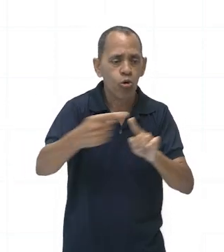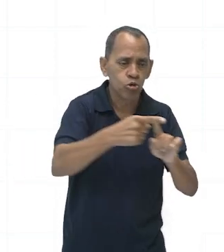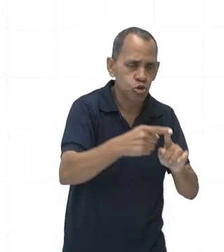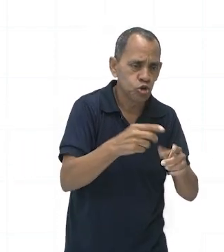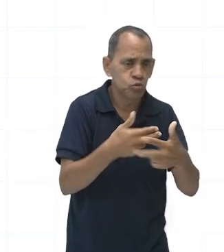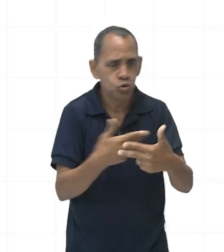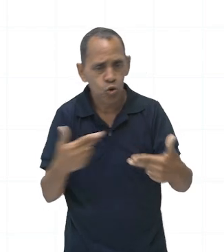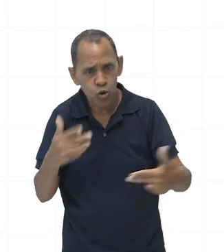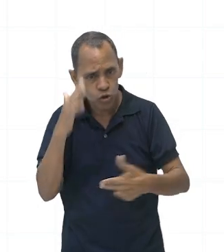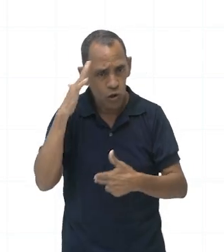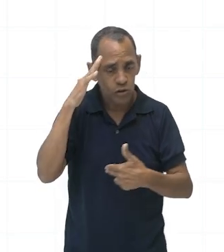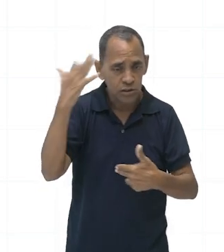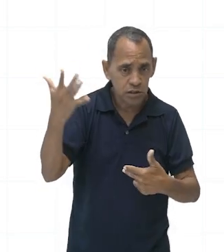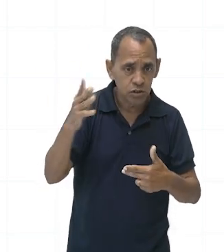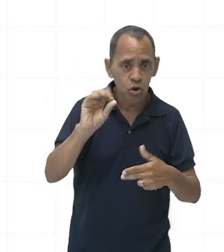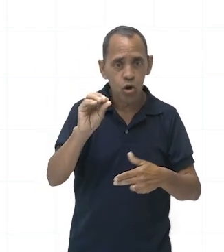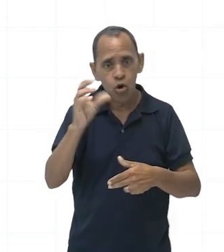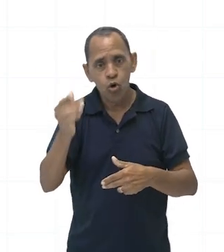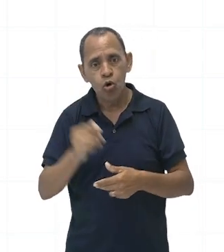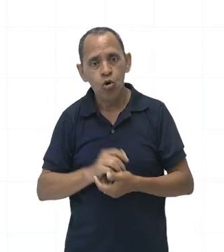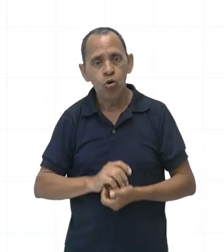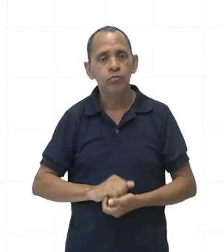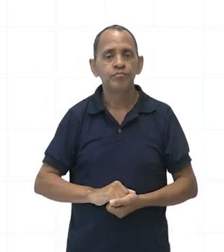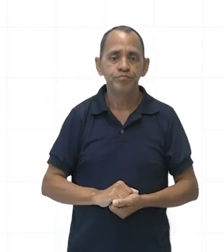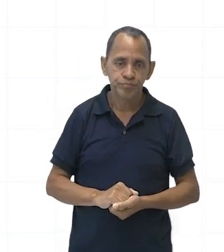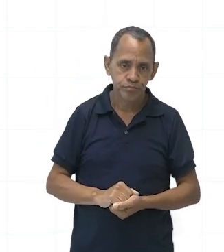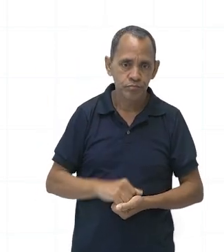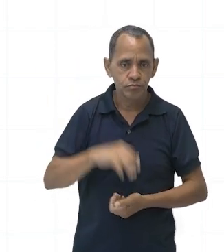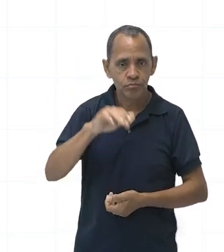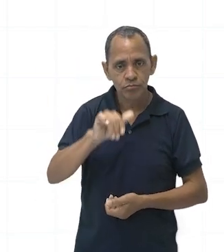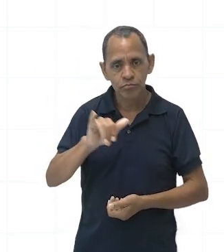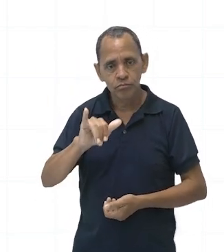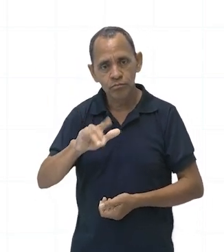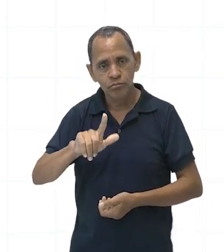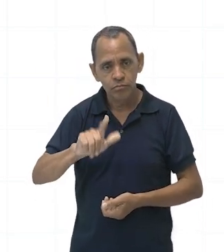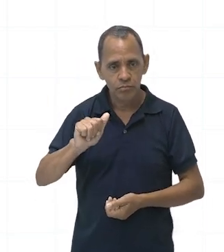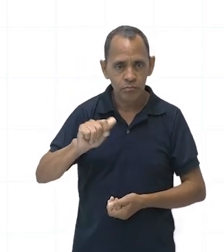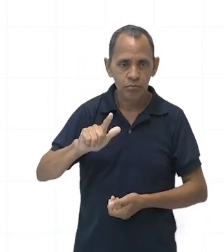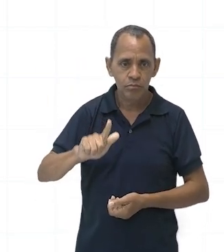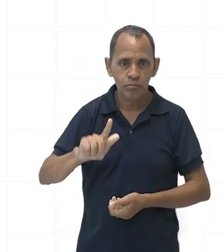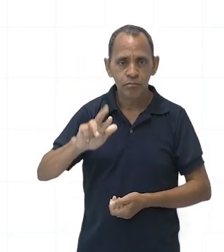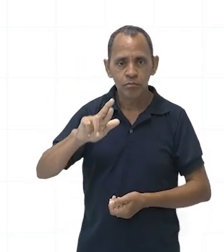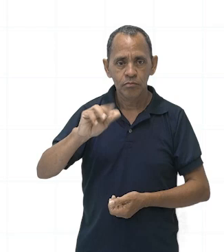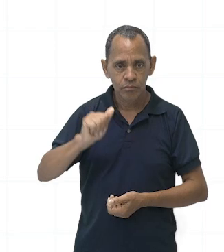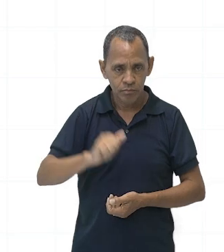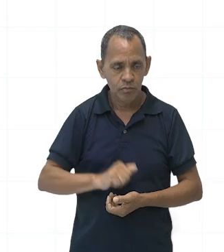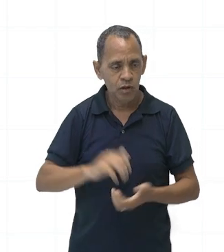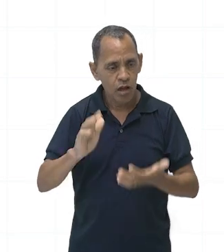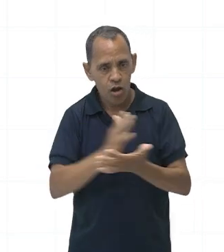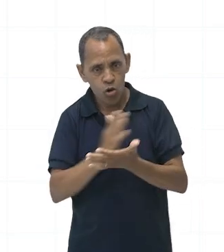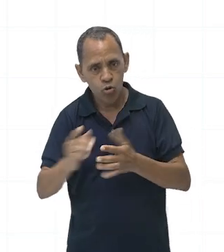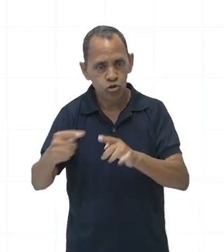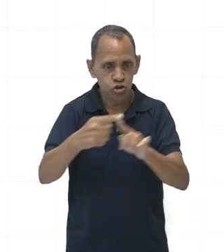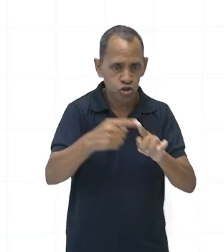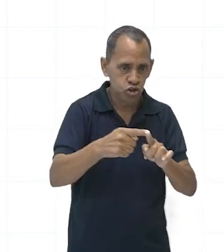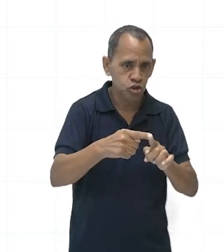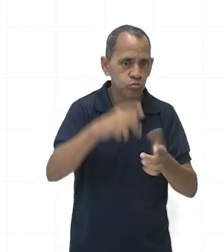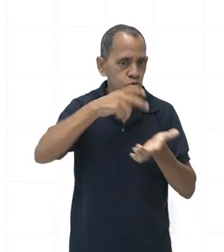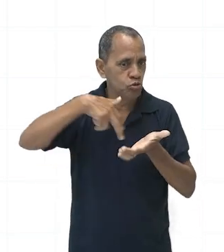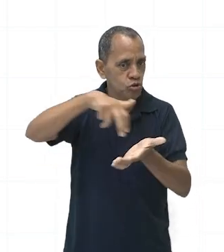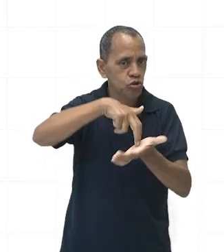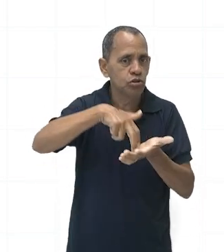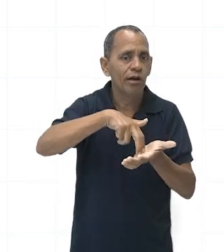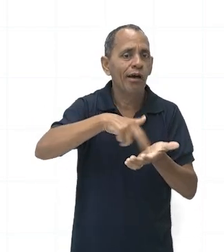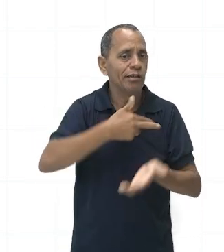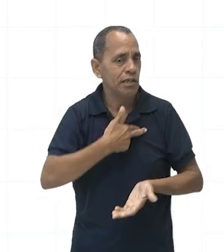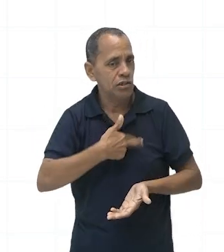Os primitivos dançavam com vários fins religiosos e místicos. Como vocês viram lá na nossa